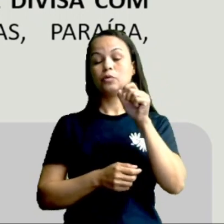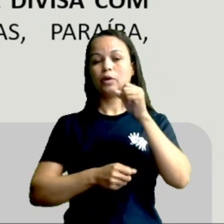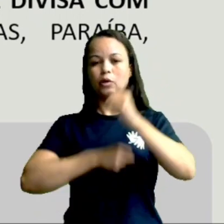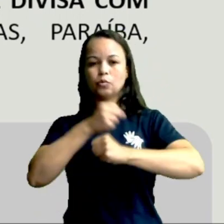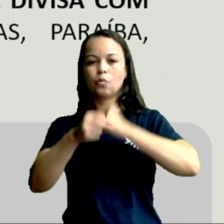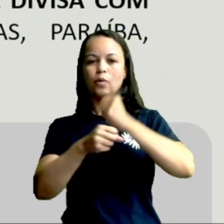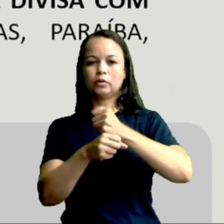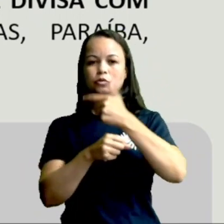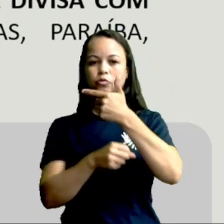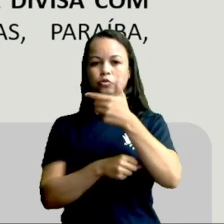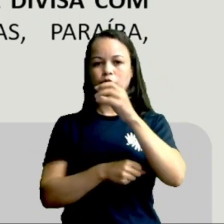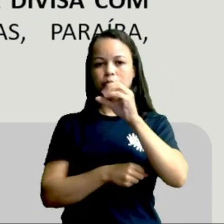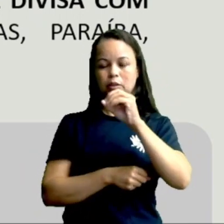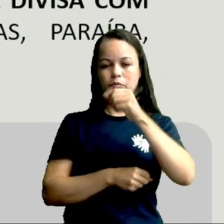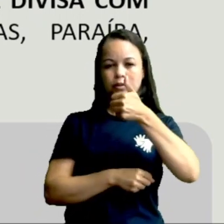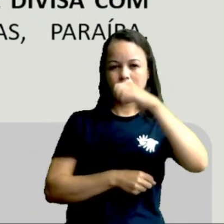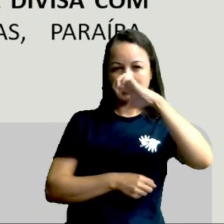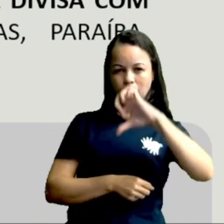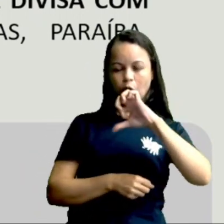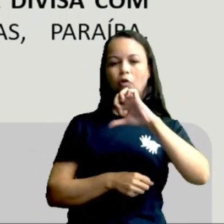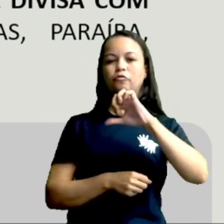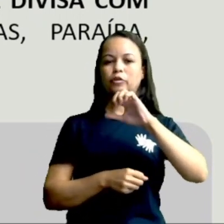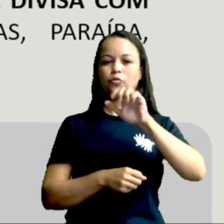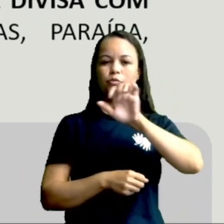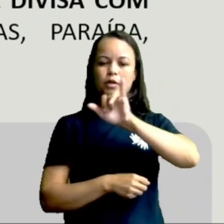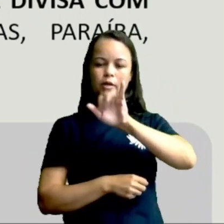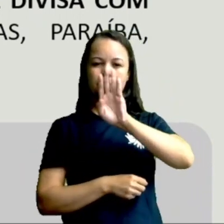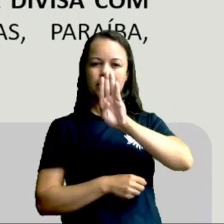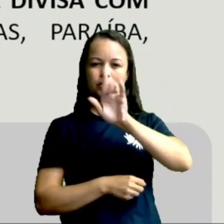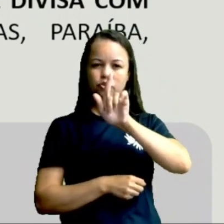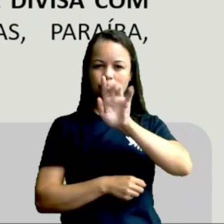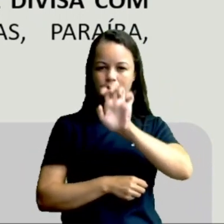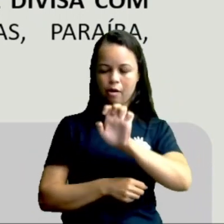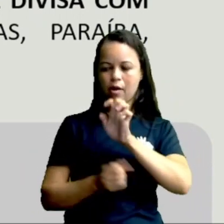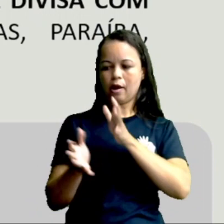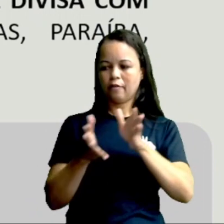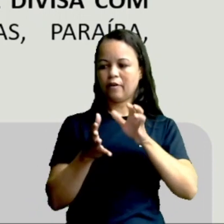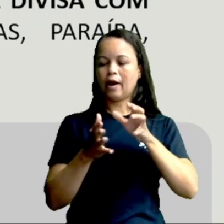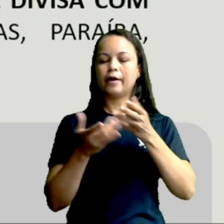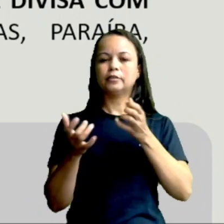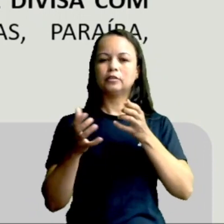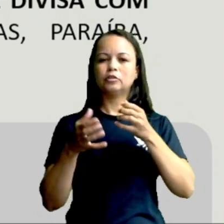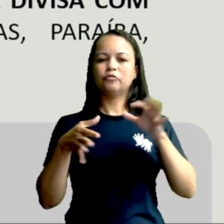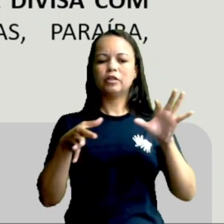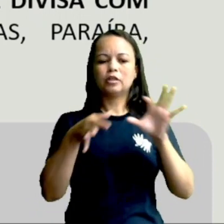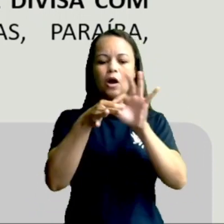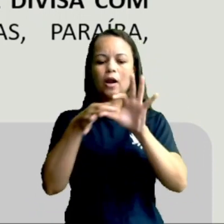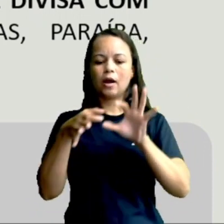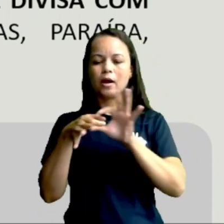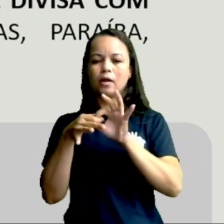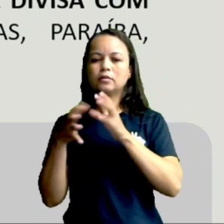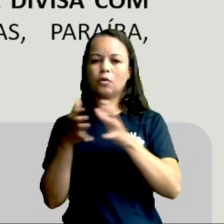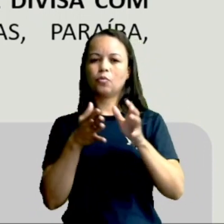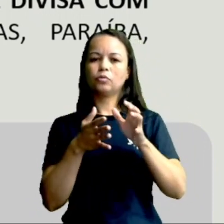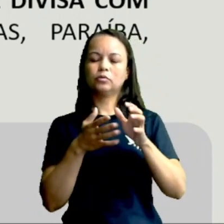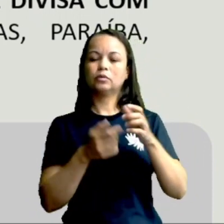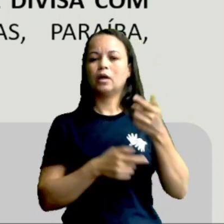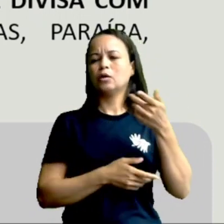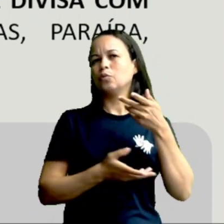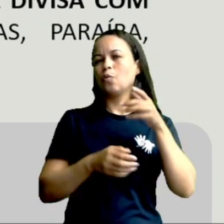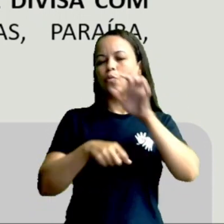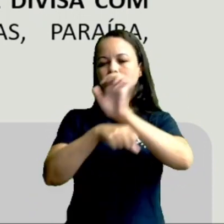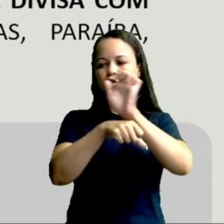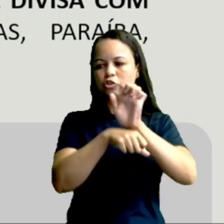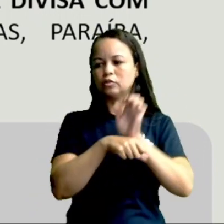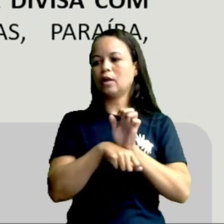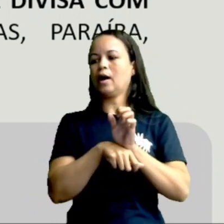de Pernambuco é banhado pelo Oceano Atlântico e faz divisa com os estados da Bahia, Alagoas,